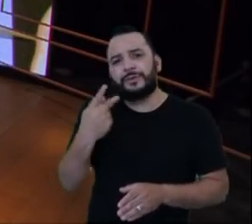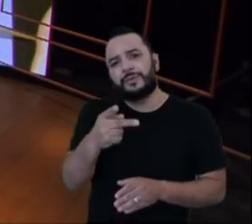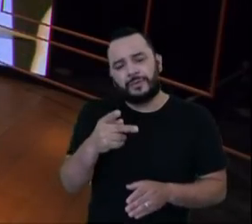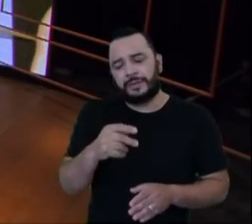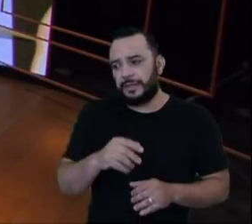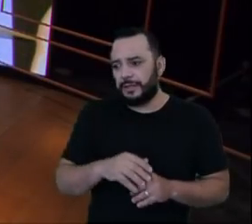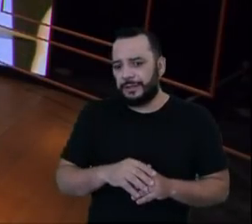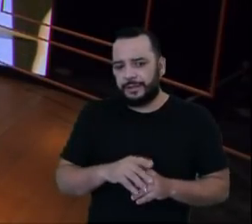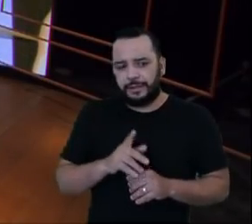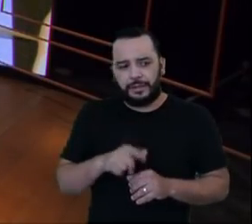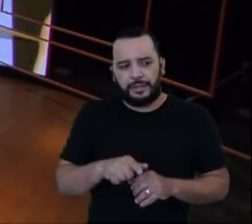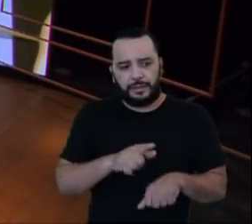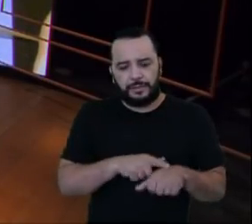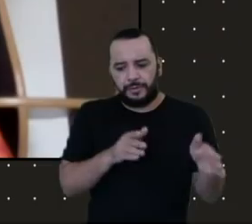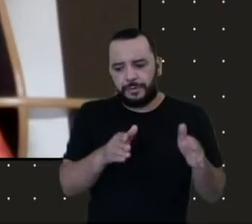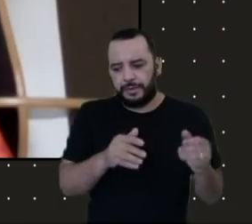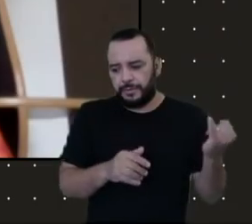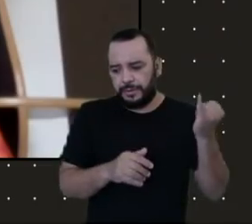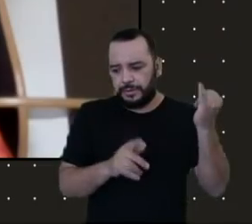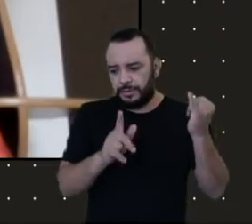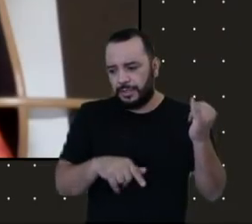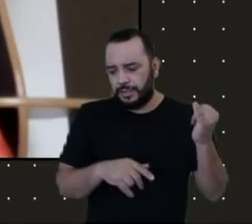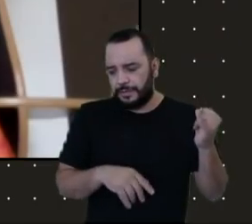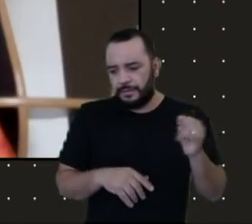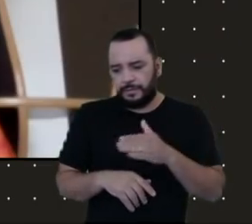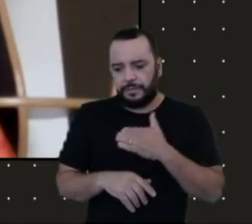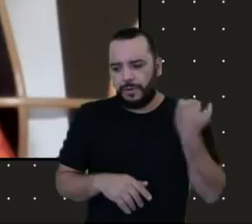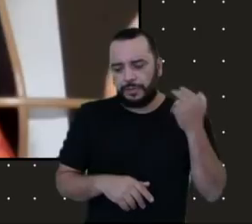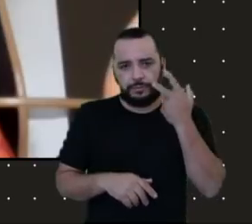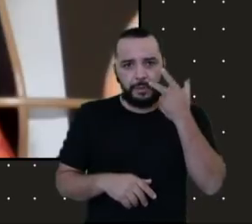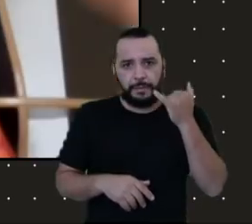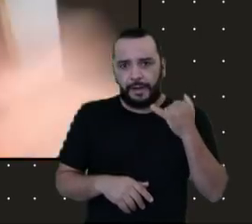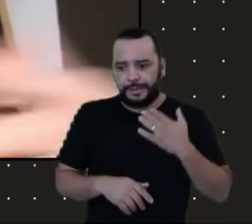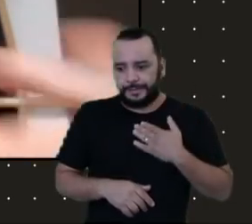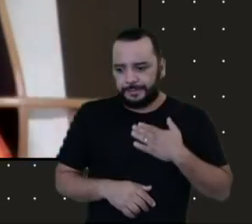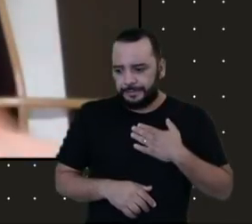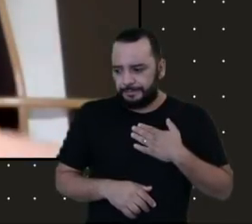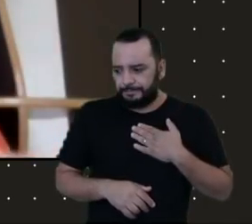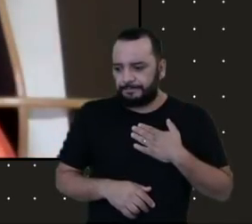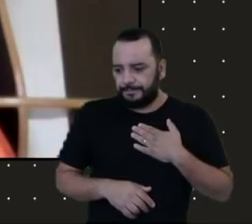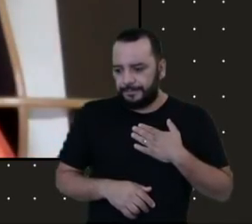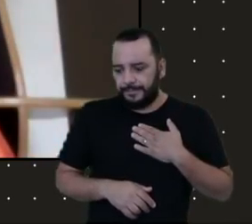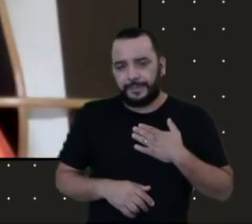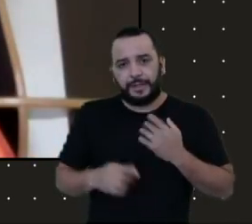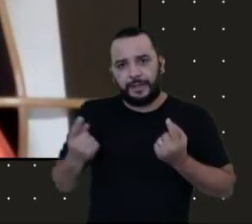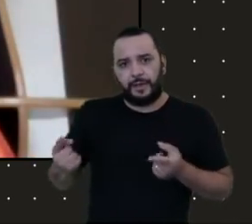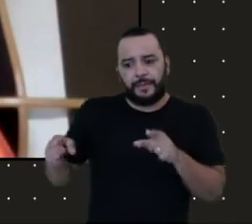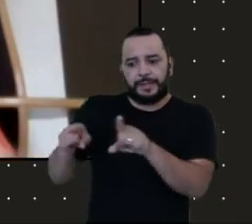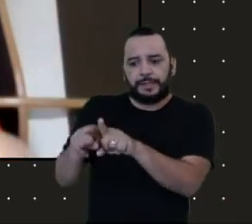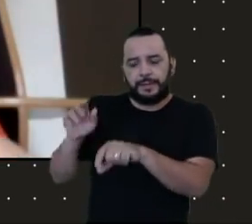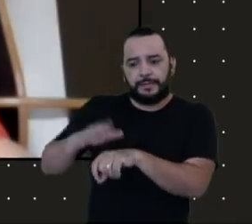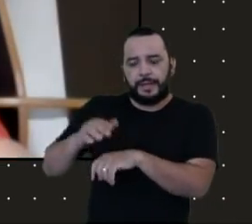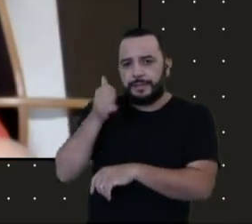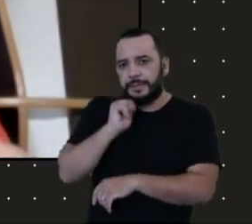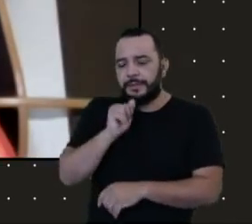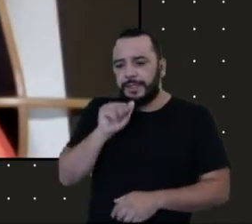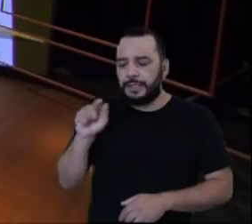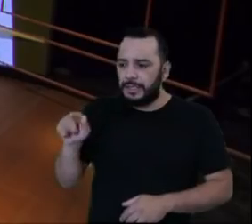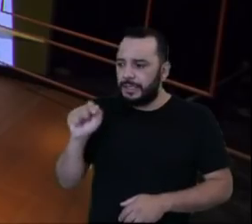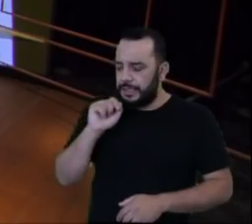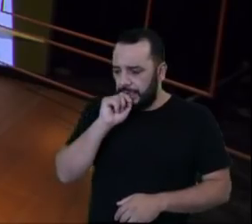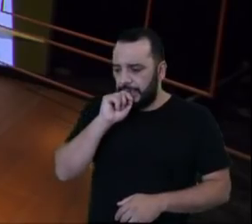principais e a senhora vem dando a sua opinião, colocando as pérolas maravilhosas da sua história de vida. Tal. Então, nós começamos a